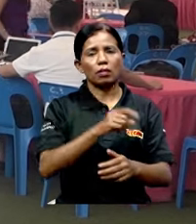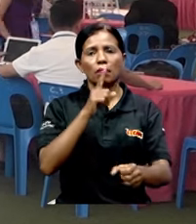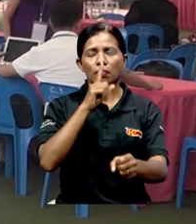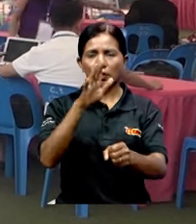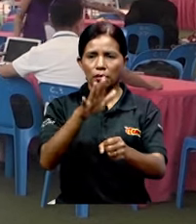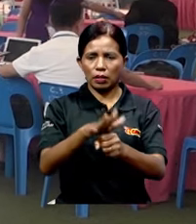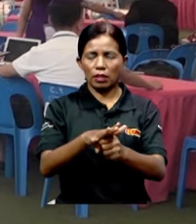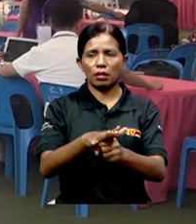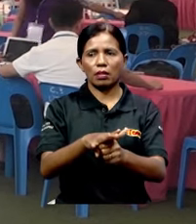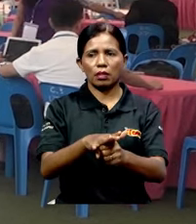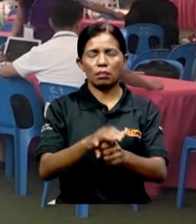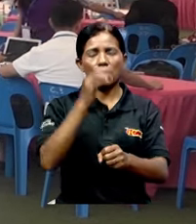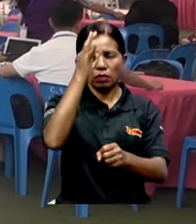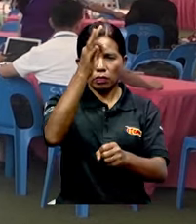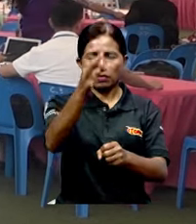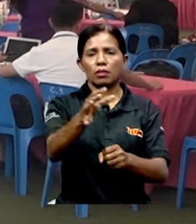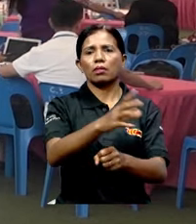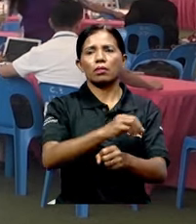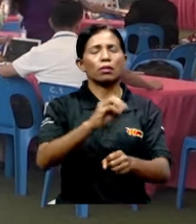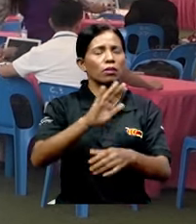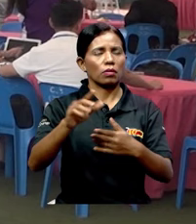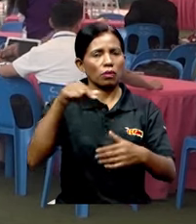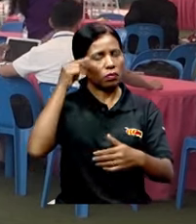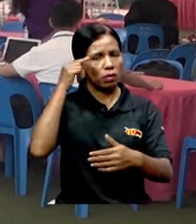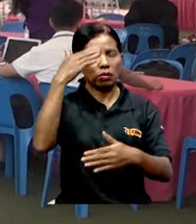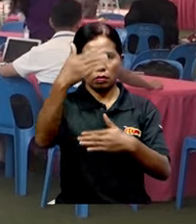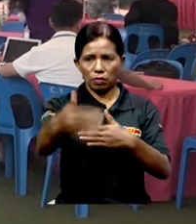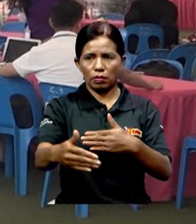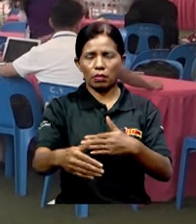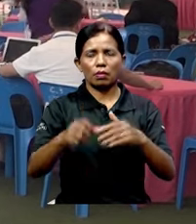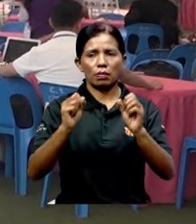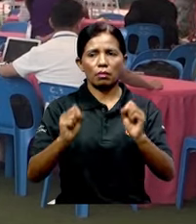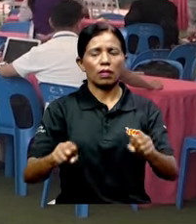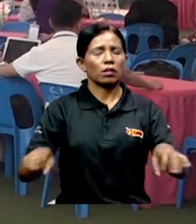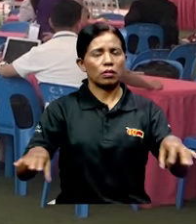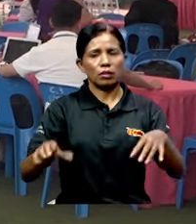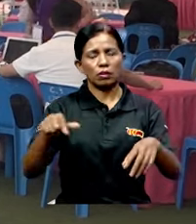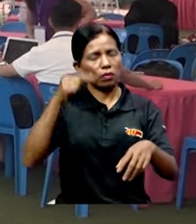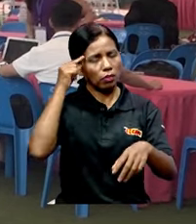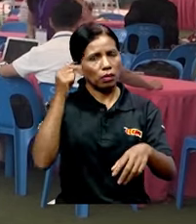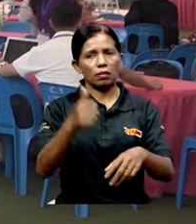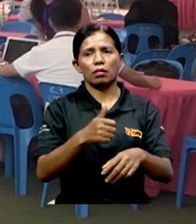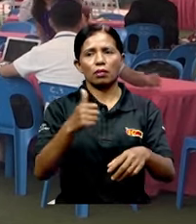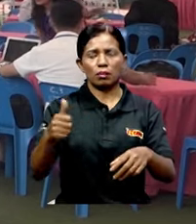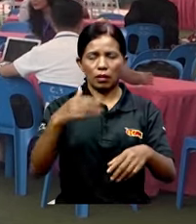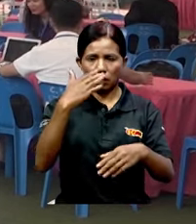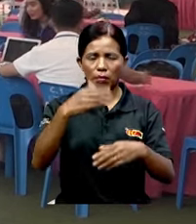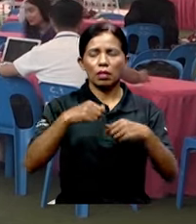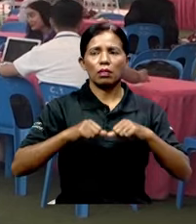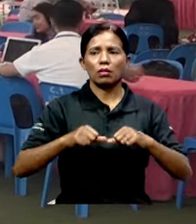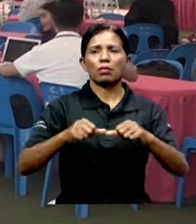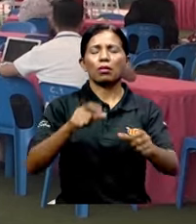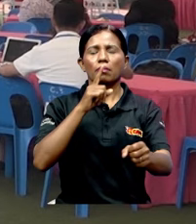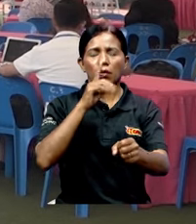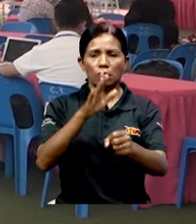que no futuro outros governos levarão adiante, tal como este governo também levou adiante